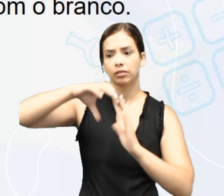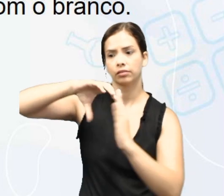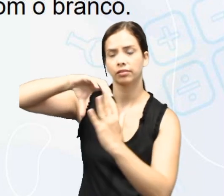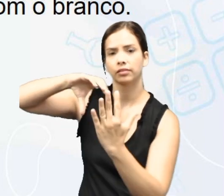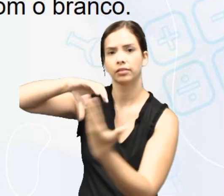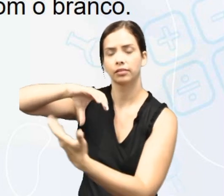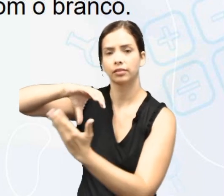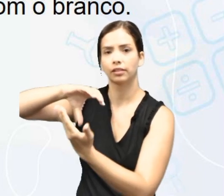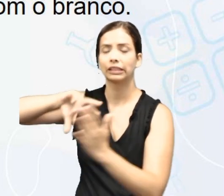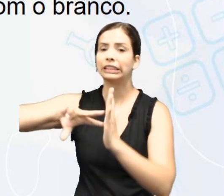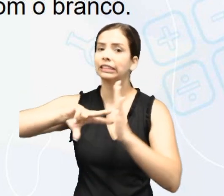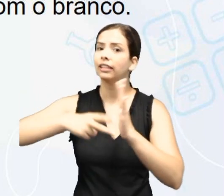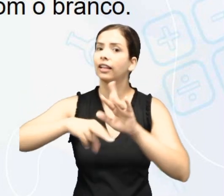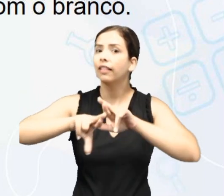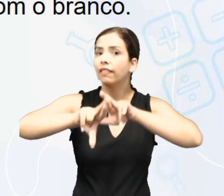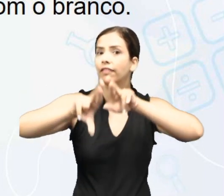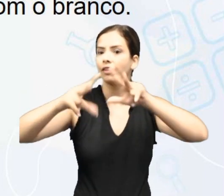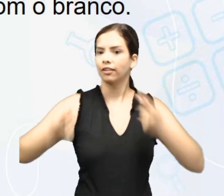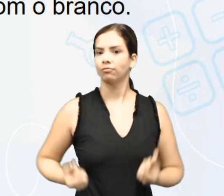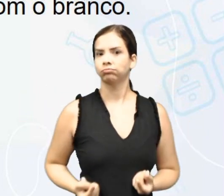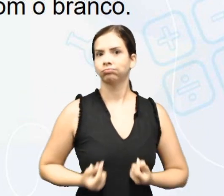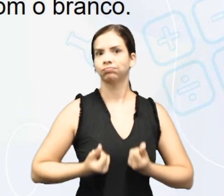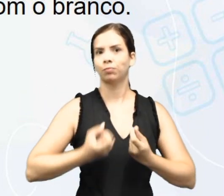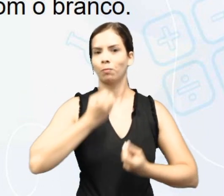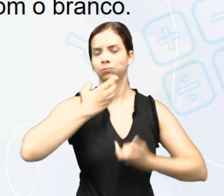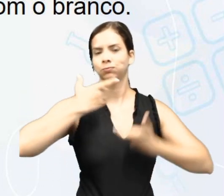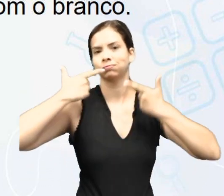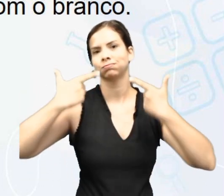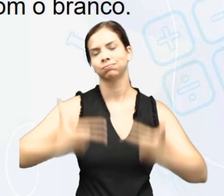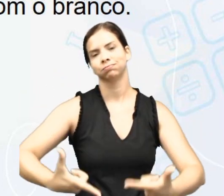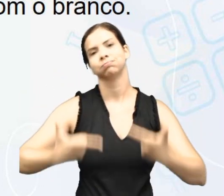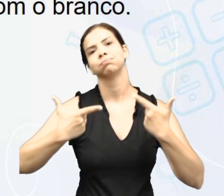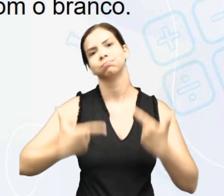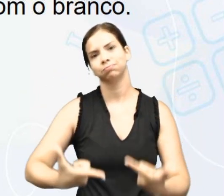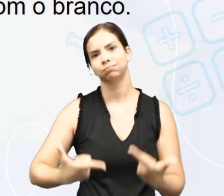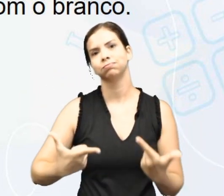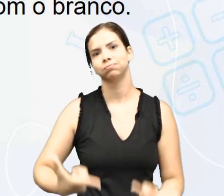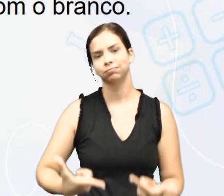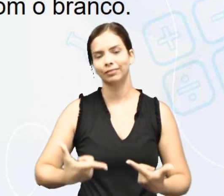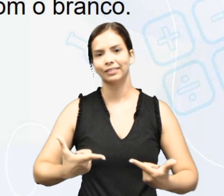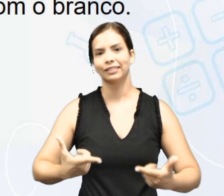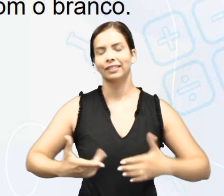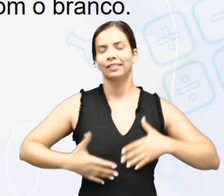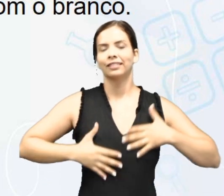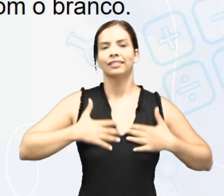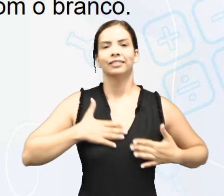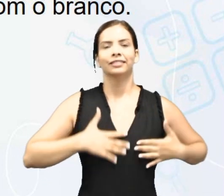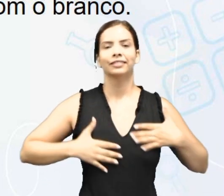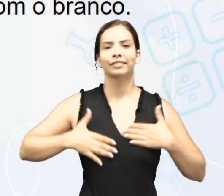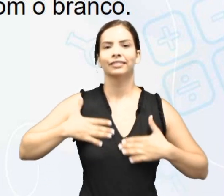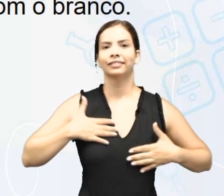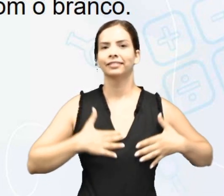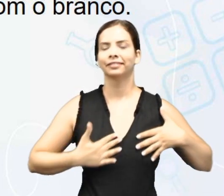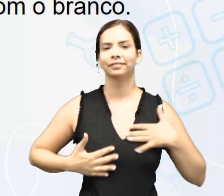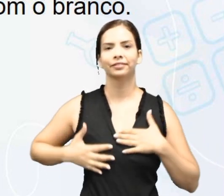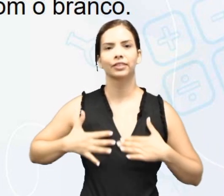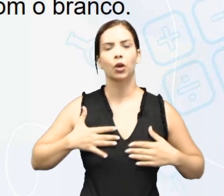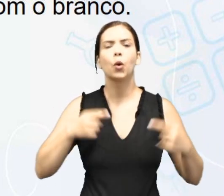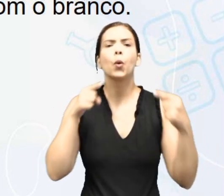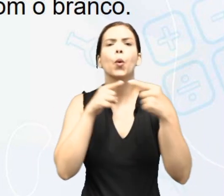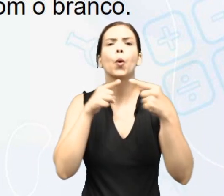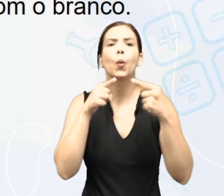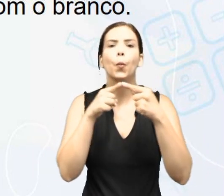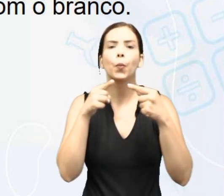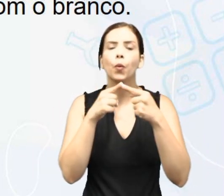ter o significado de prosperidade, boa sorte, né, símbolo de alegria também, quando combinado com o